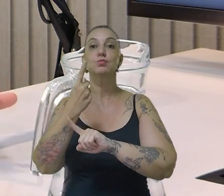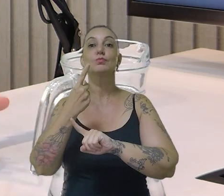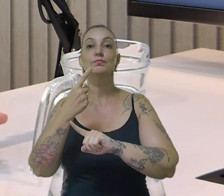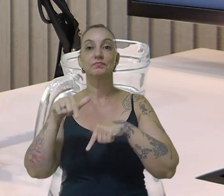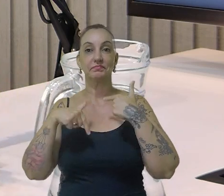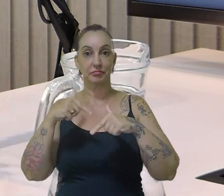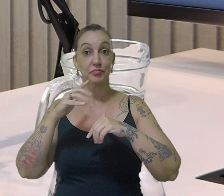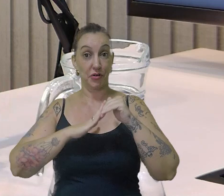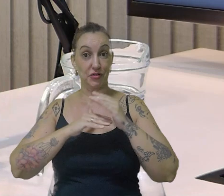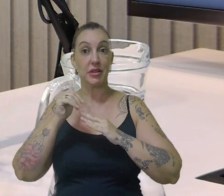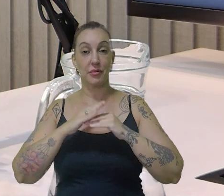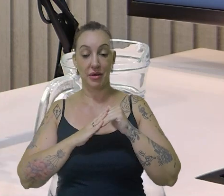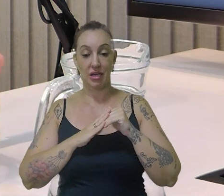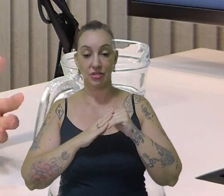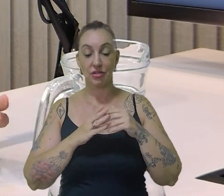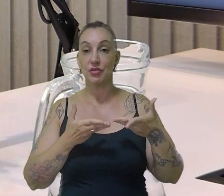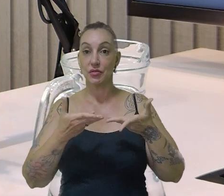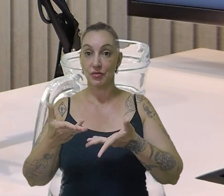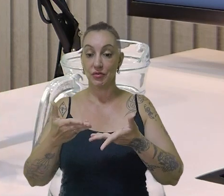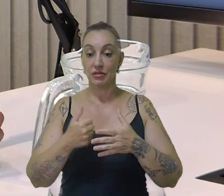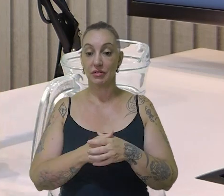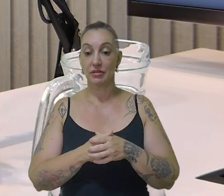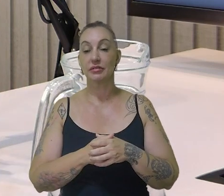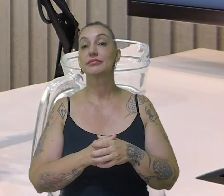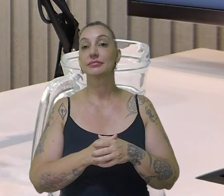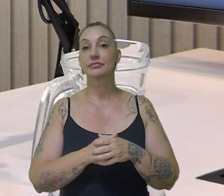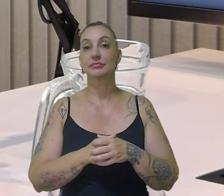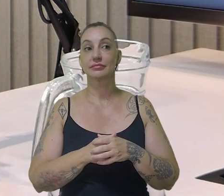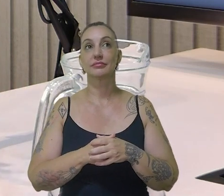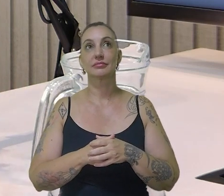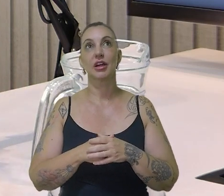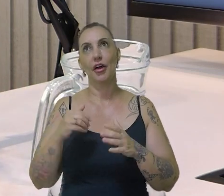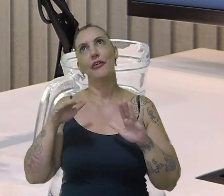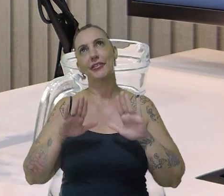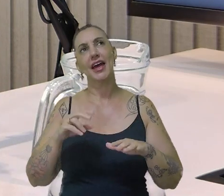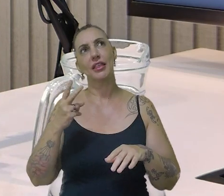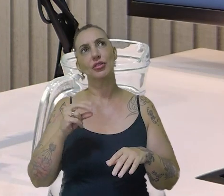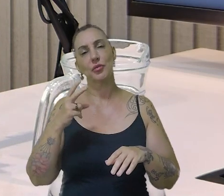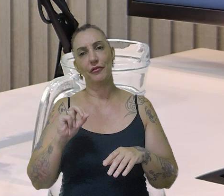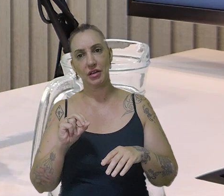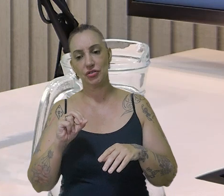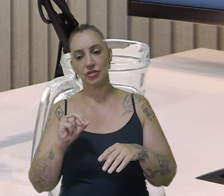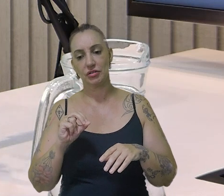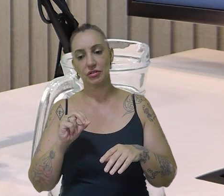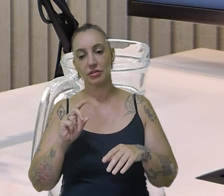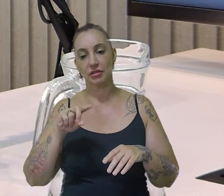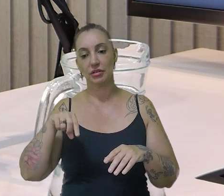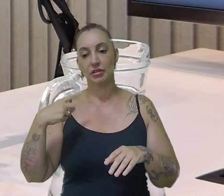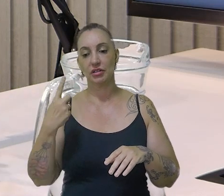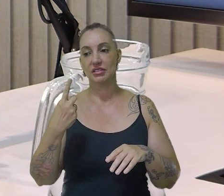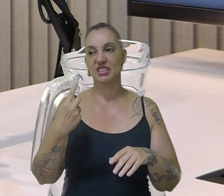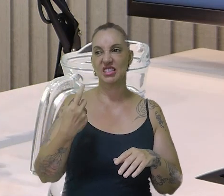meio tempo eh o convite né o foem TV runa porque eu fiquei no viga até 2020 e o fo TV runa foi